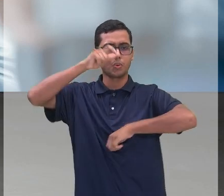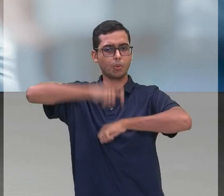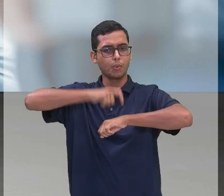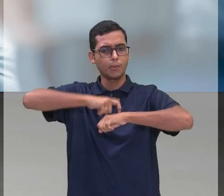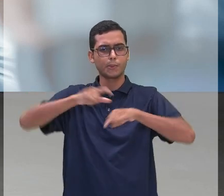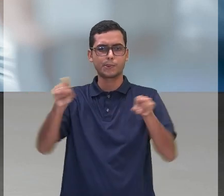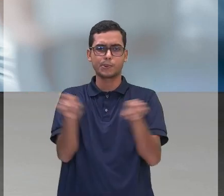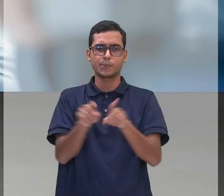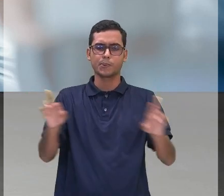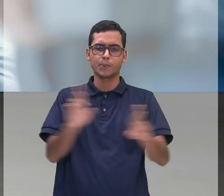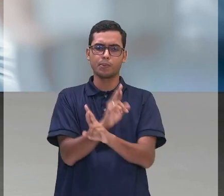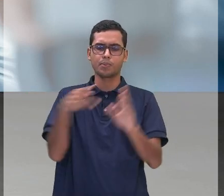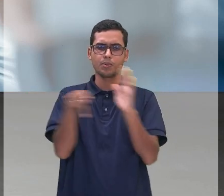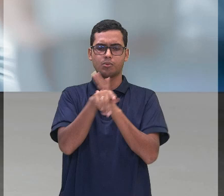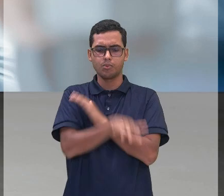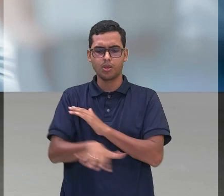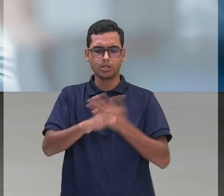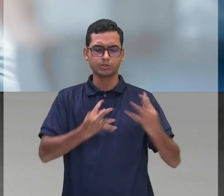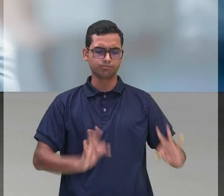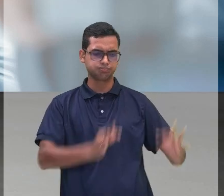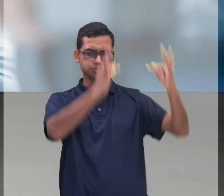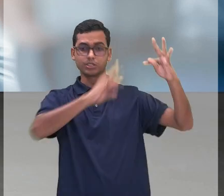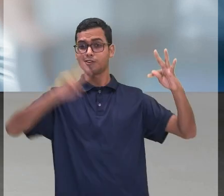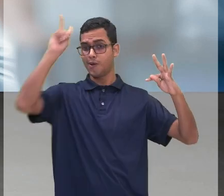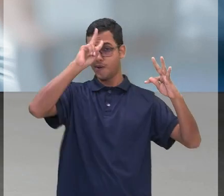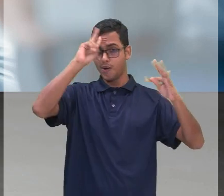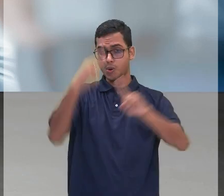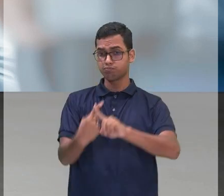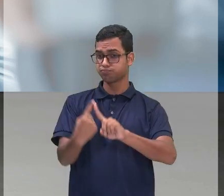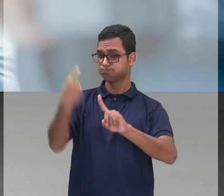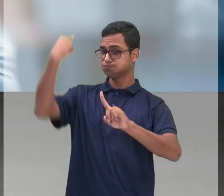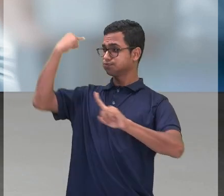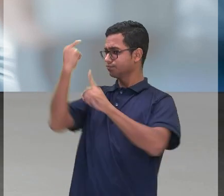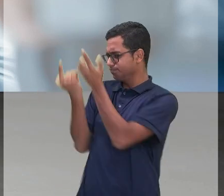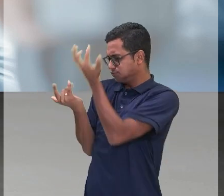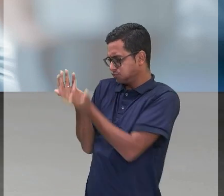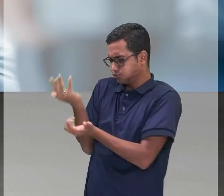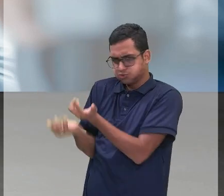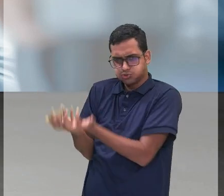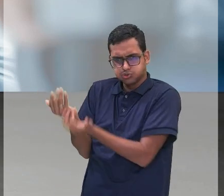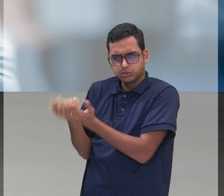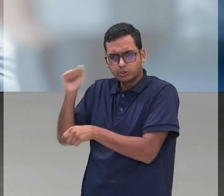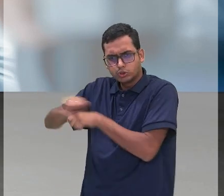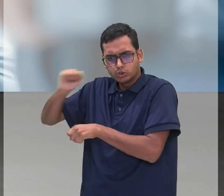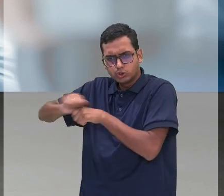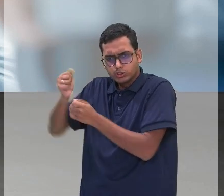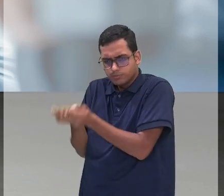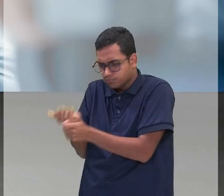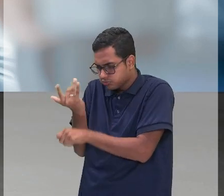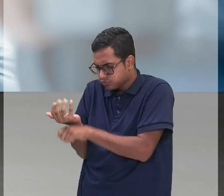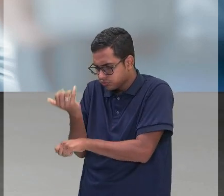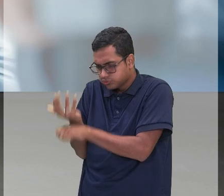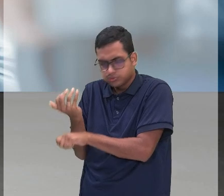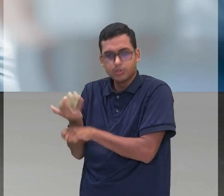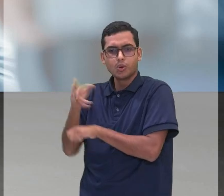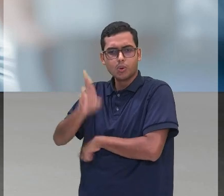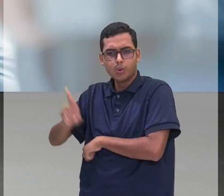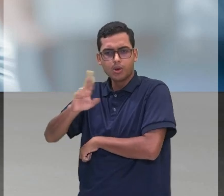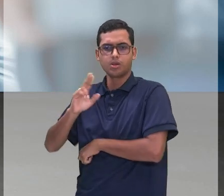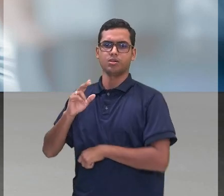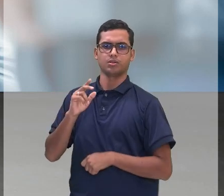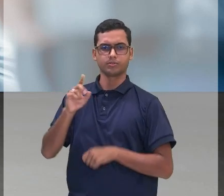aí à tecnologia. A gente pôde relembrar ali desde a era do fogo, onde o fogo era utilizado para